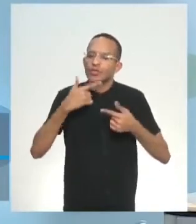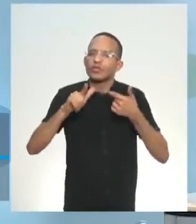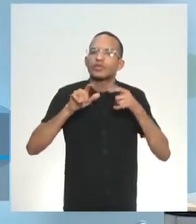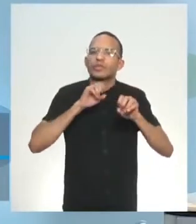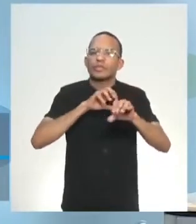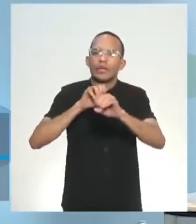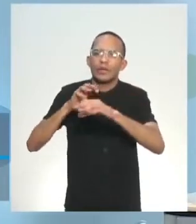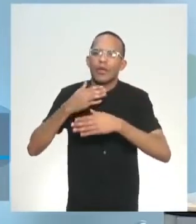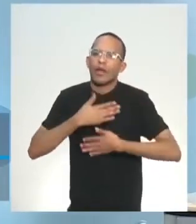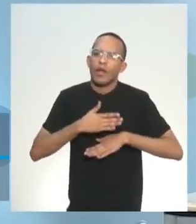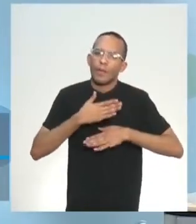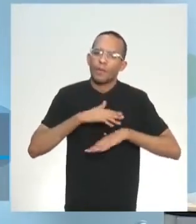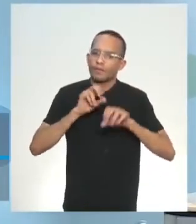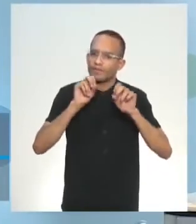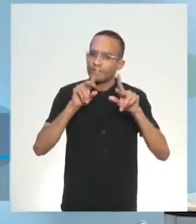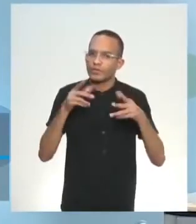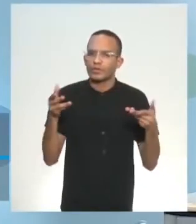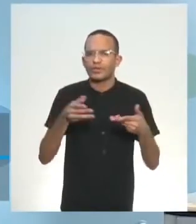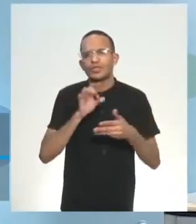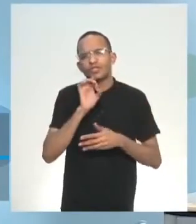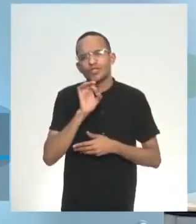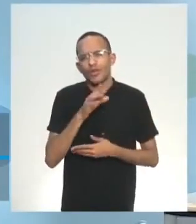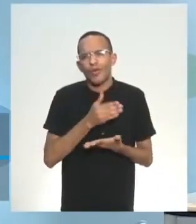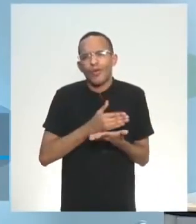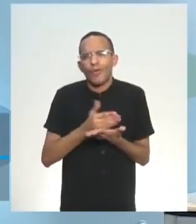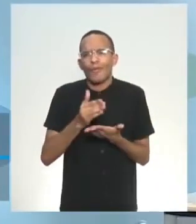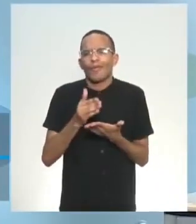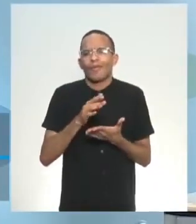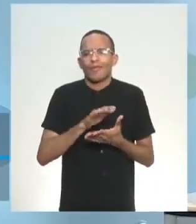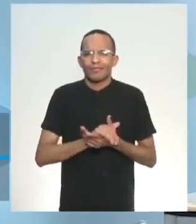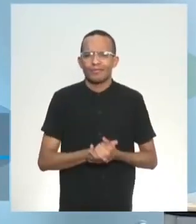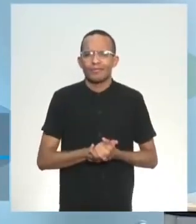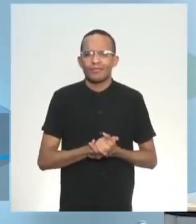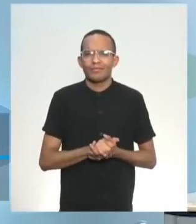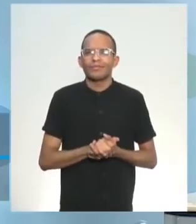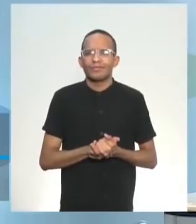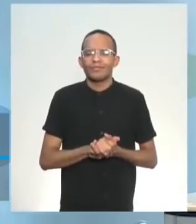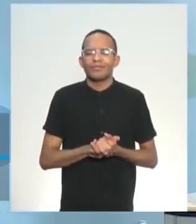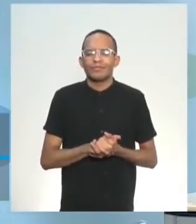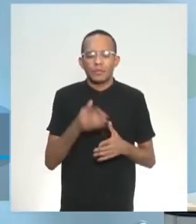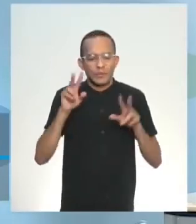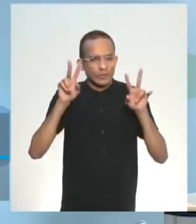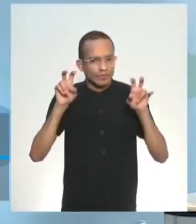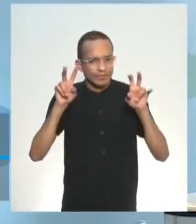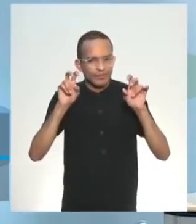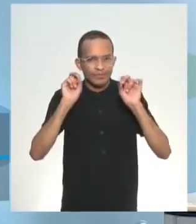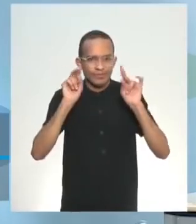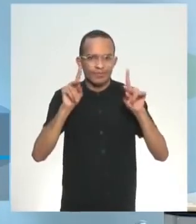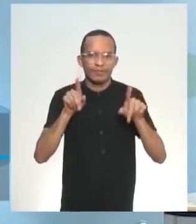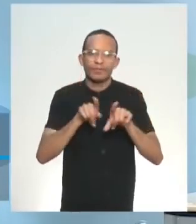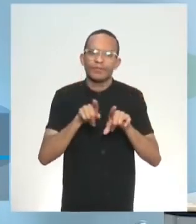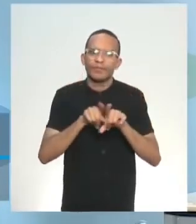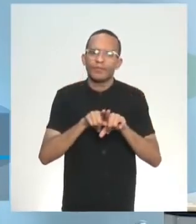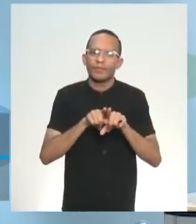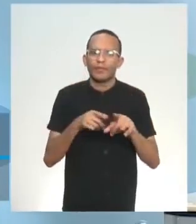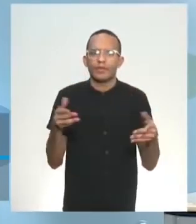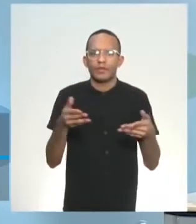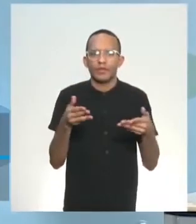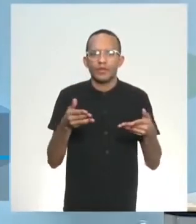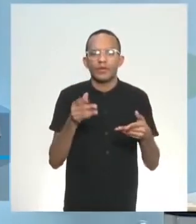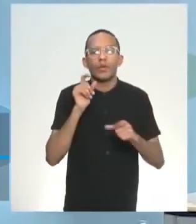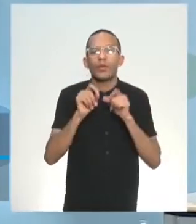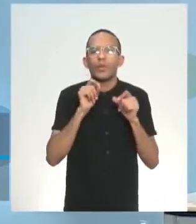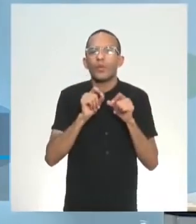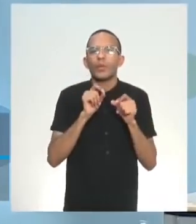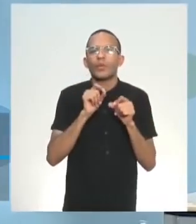com bastante calma, tá bom? Hoje era mesmo só para a gente dar uma introduzida no assunto aí. Tudo bem? Bom, então vamos ver